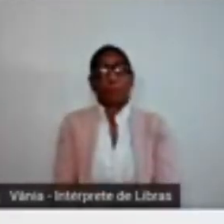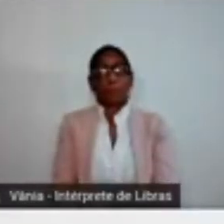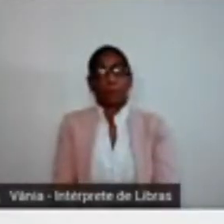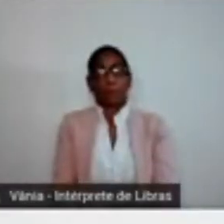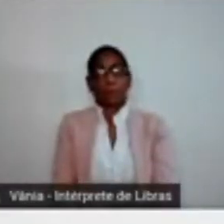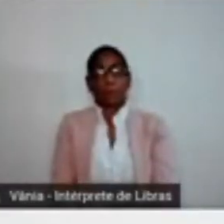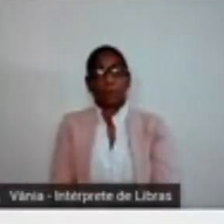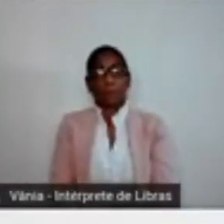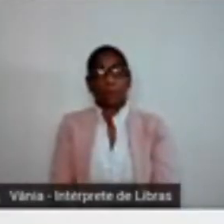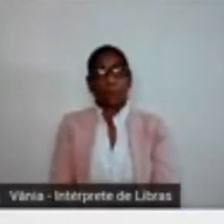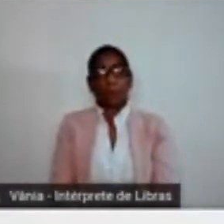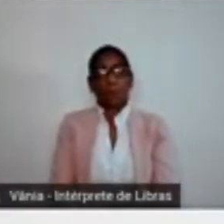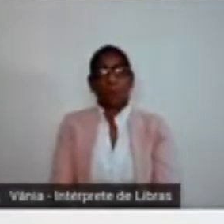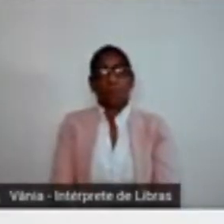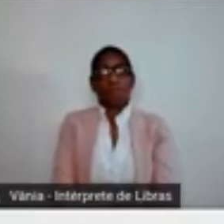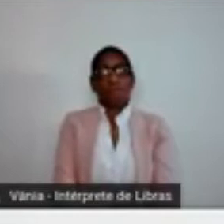Bom, foram